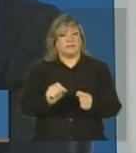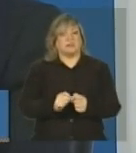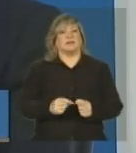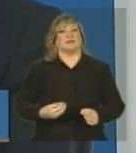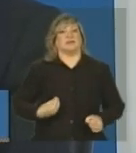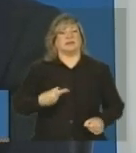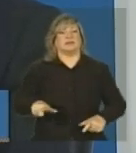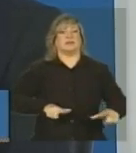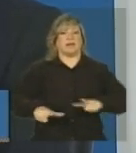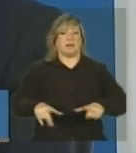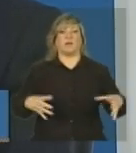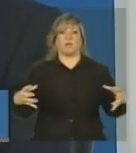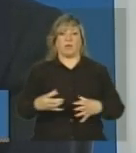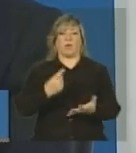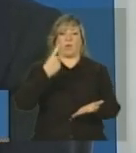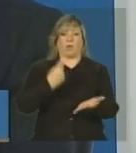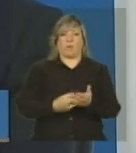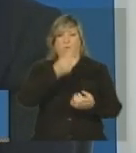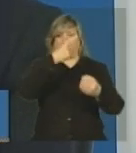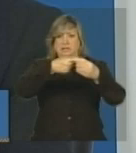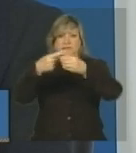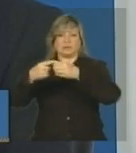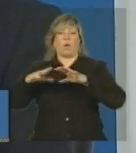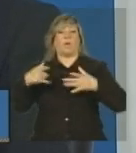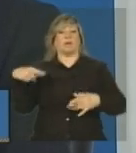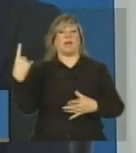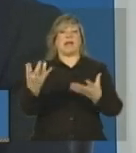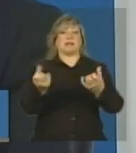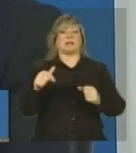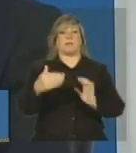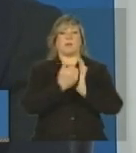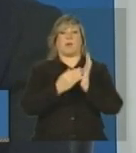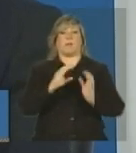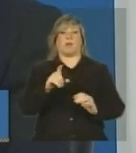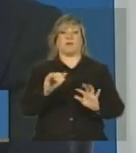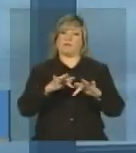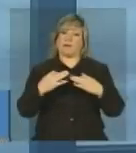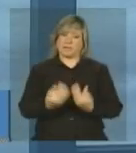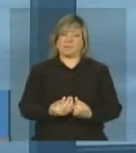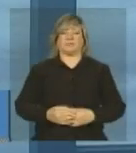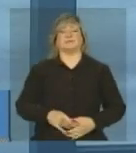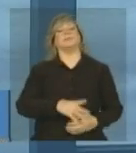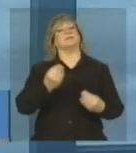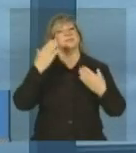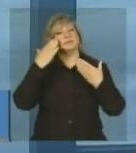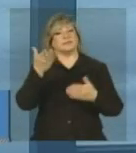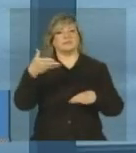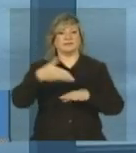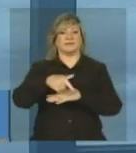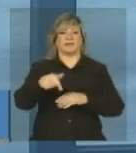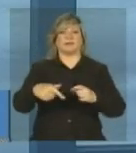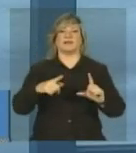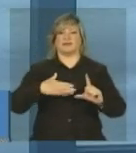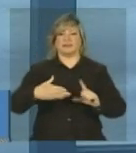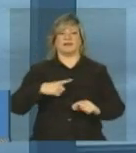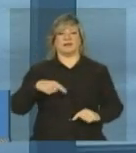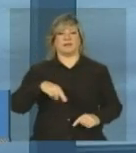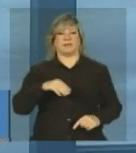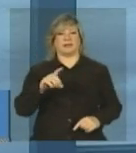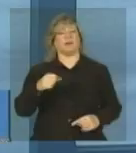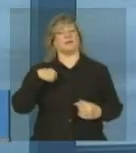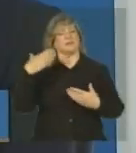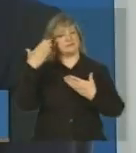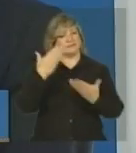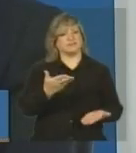faz parte do compromisso dos municípios quando aderem ao programa Bolsa Família. Muito obrigada, senhor, pela participação aqui na teleconferência do MDS. Eu que